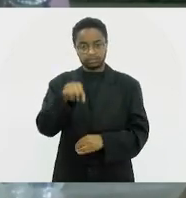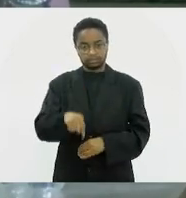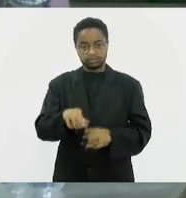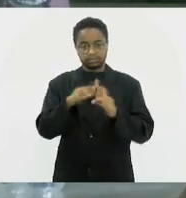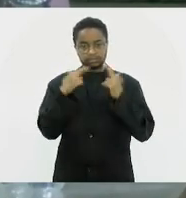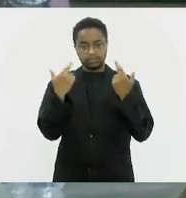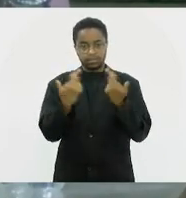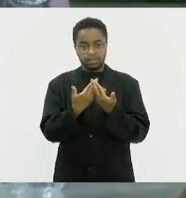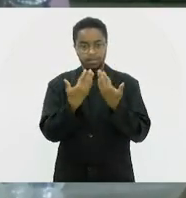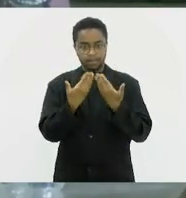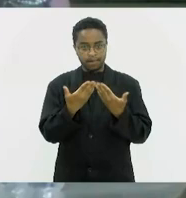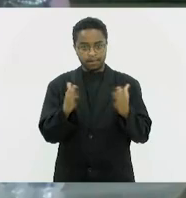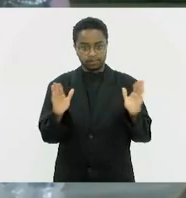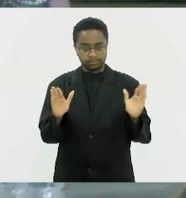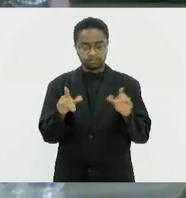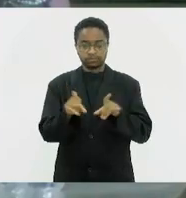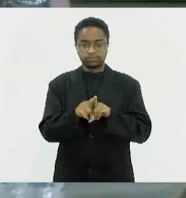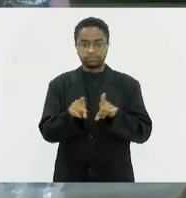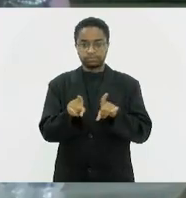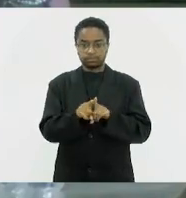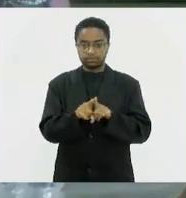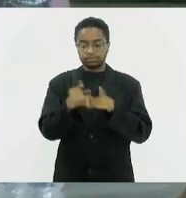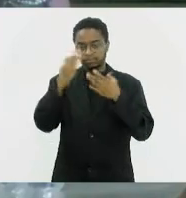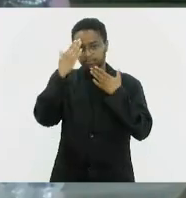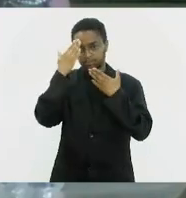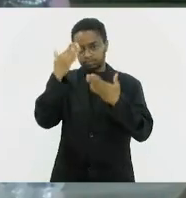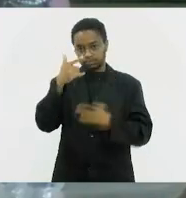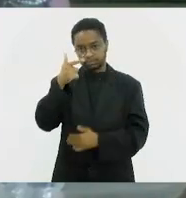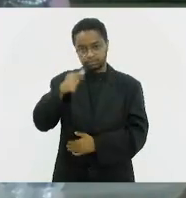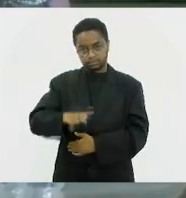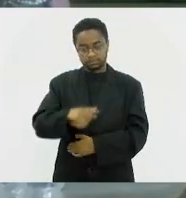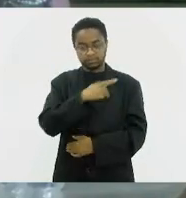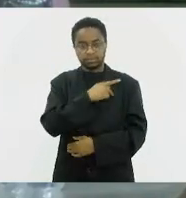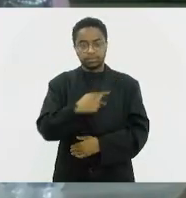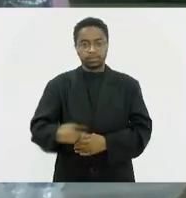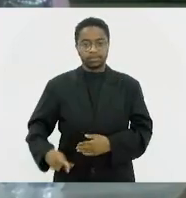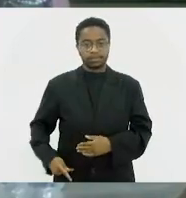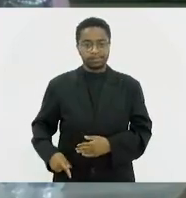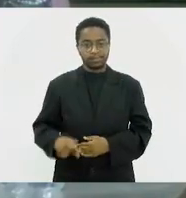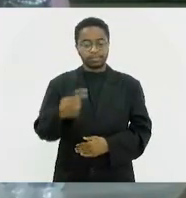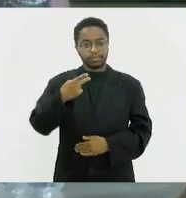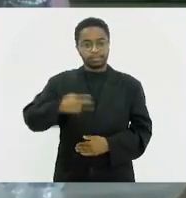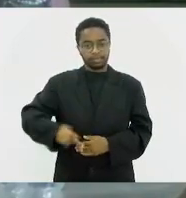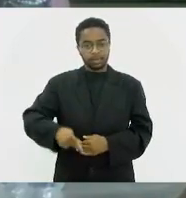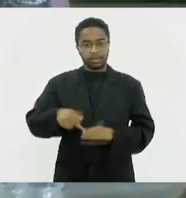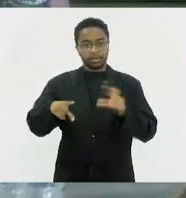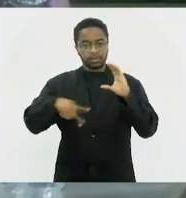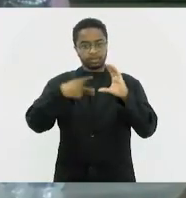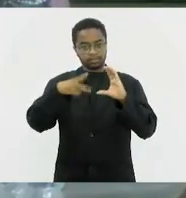pública. Agradeço mais uma vez ao presidente da casa,